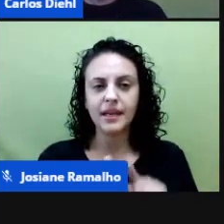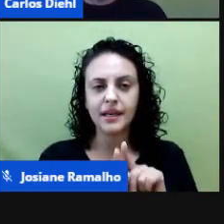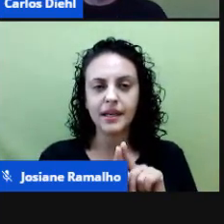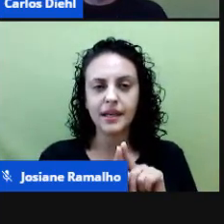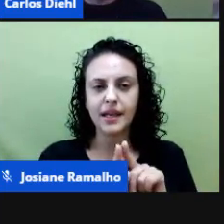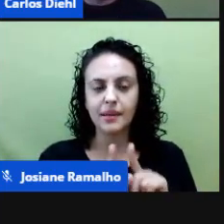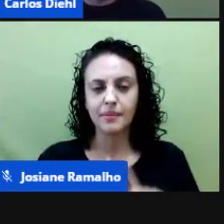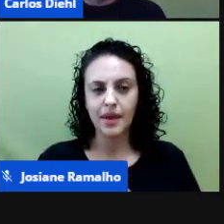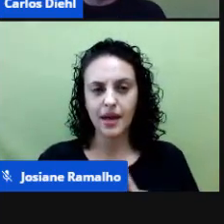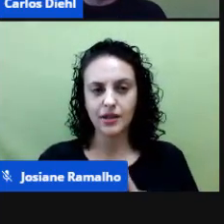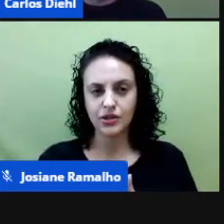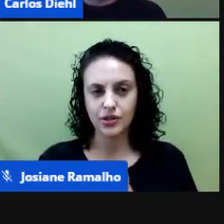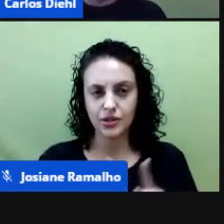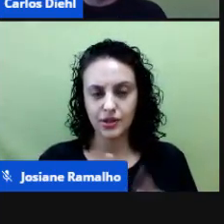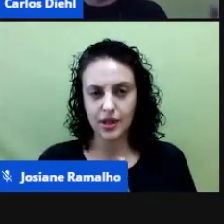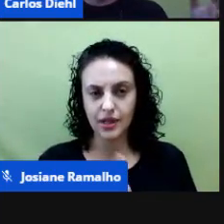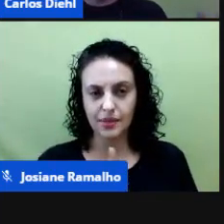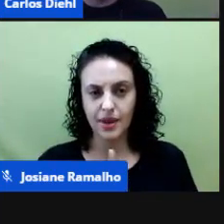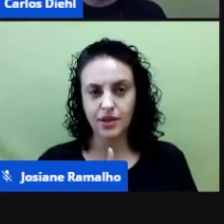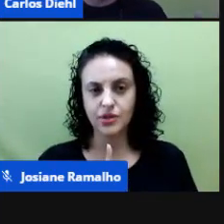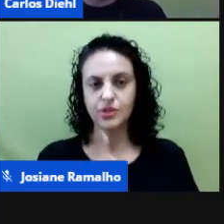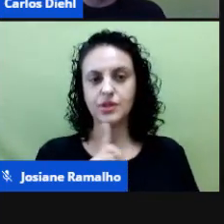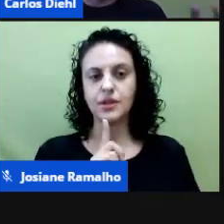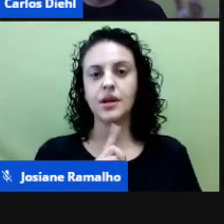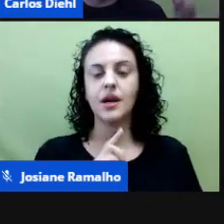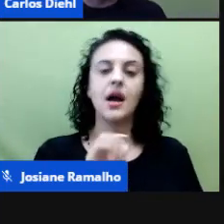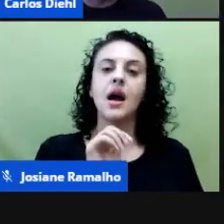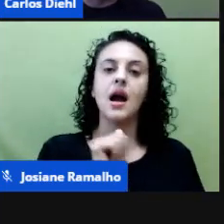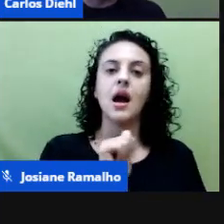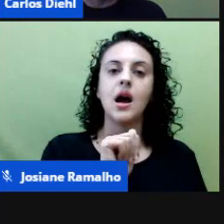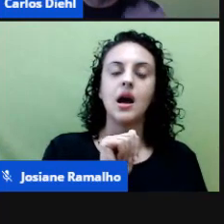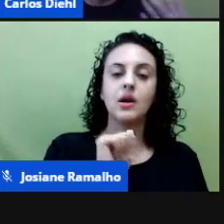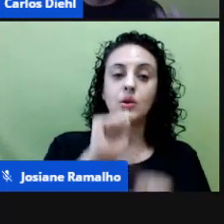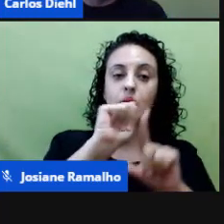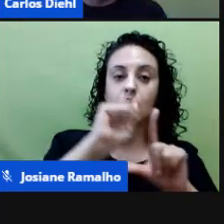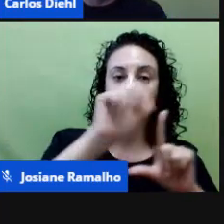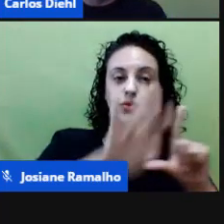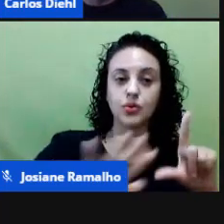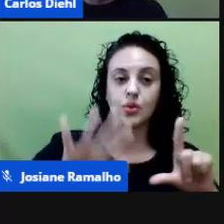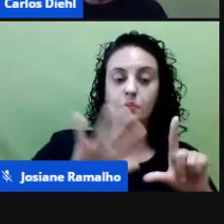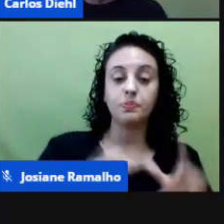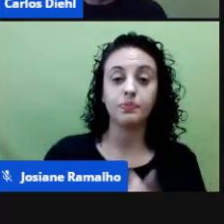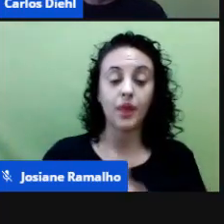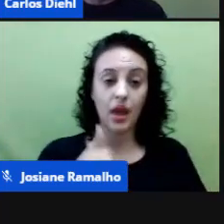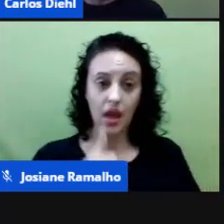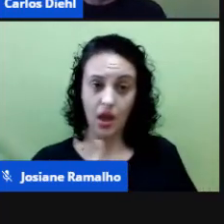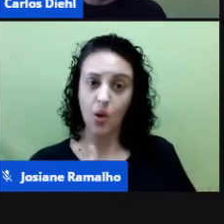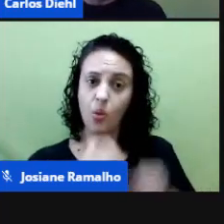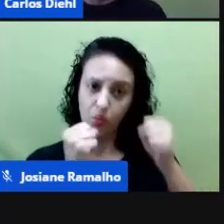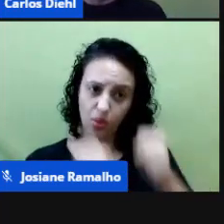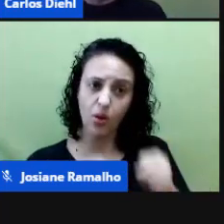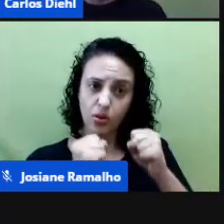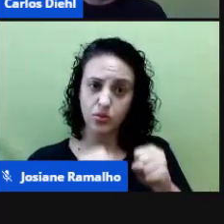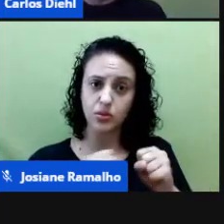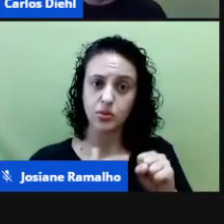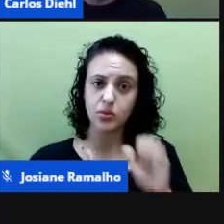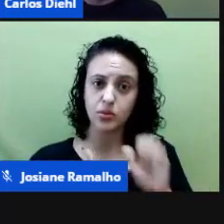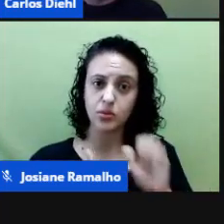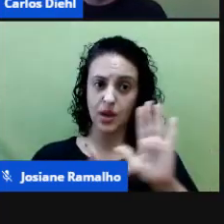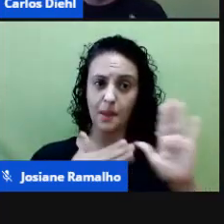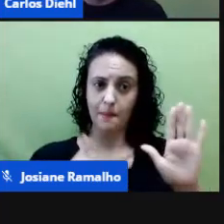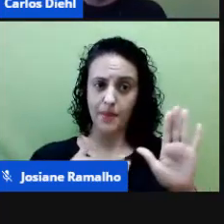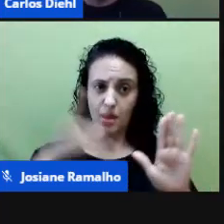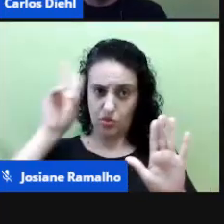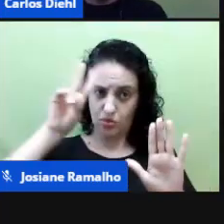posso contar as minhas próprias histórias. Ninguém precisa contar a história que eu quero por mim. Se eu tenho uma história, eu posso